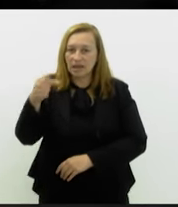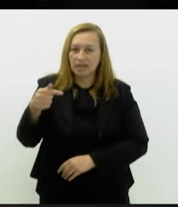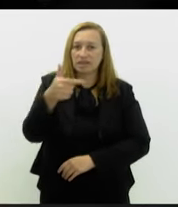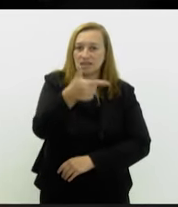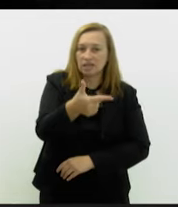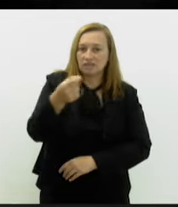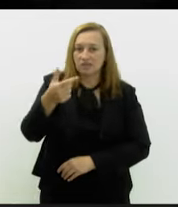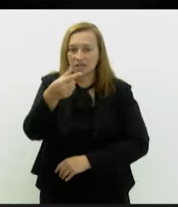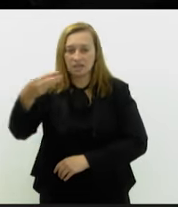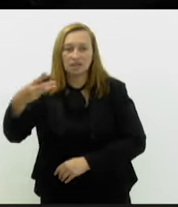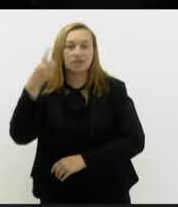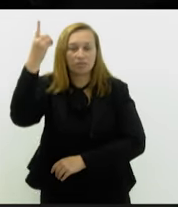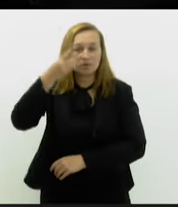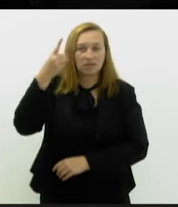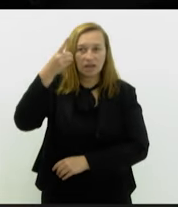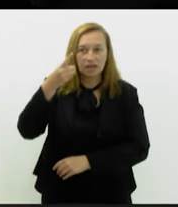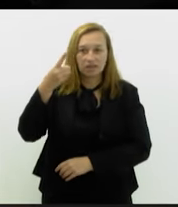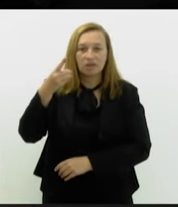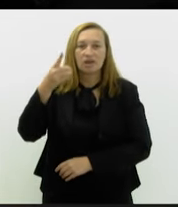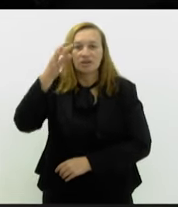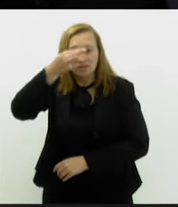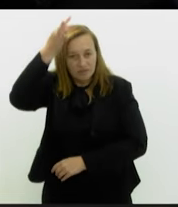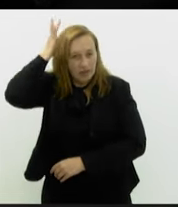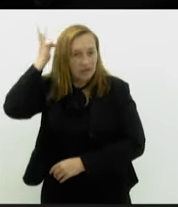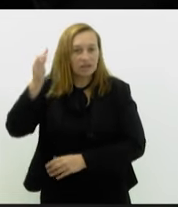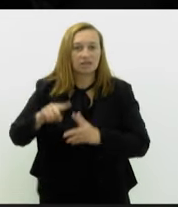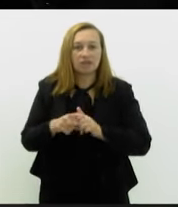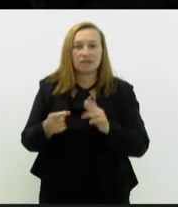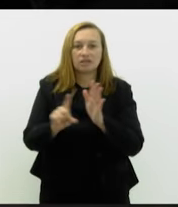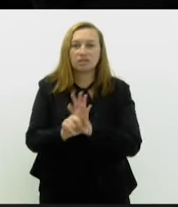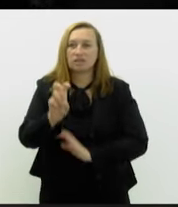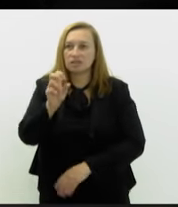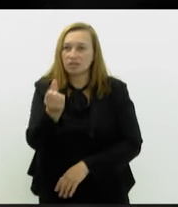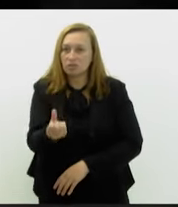2537/23, de autoria do deputado Fred Pacheco, que altera a lei número